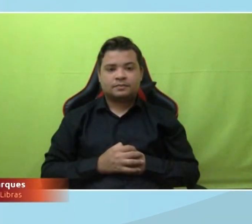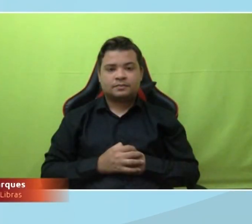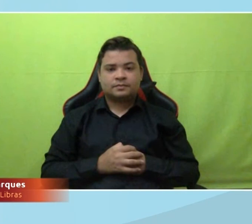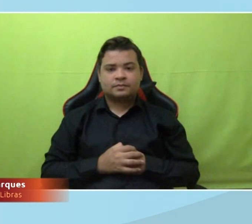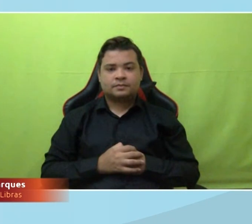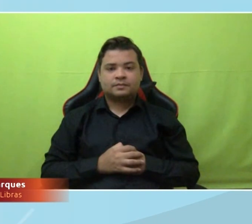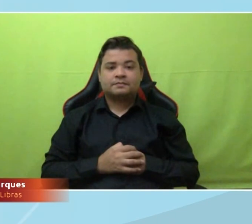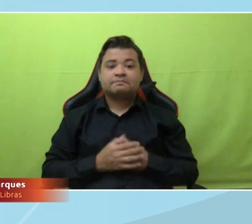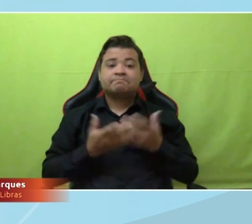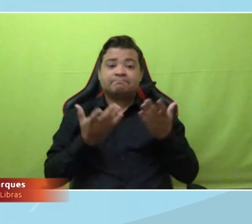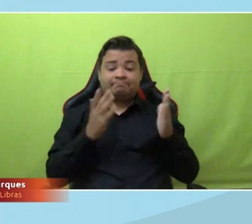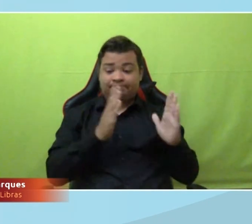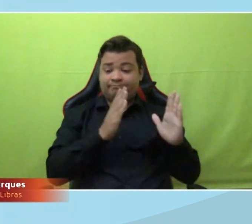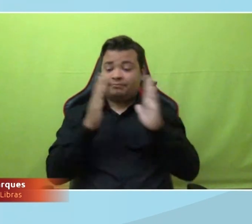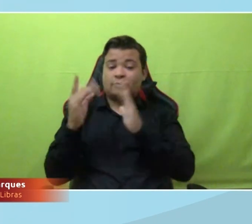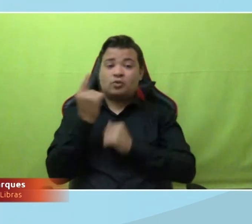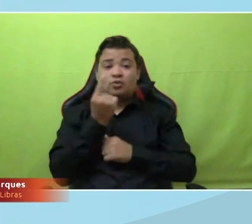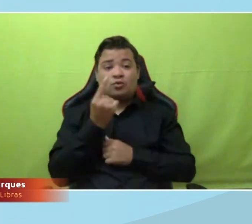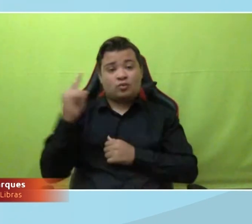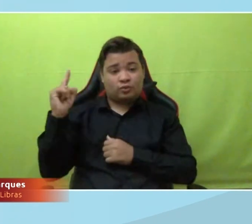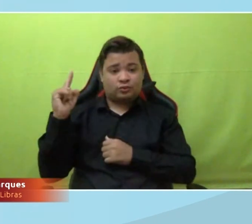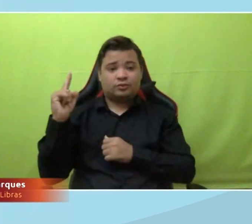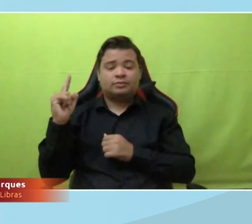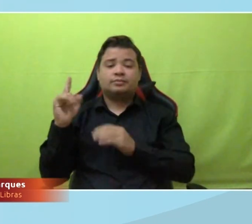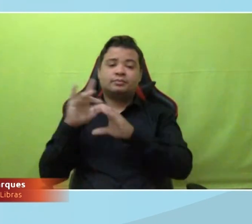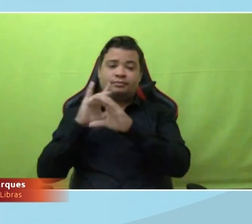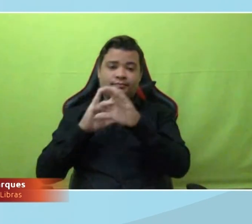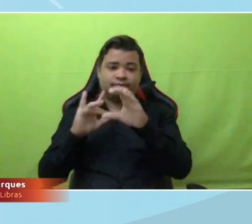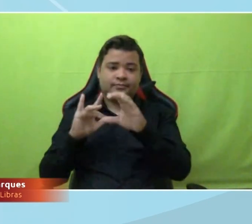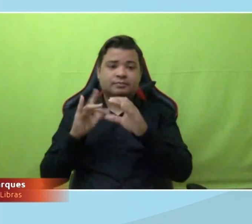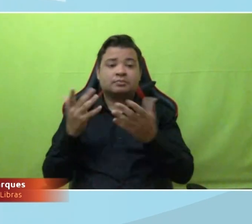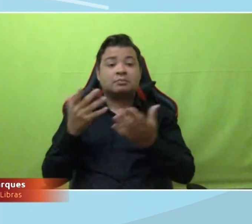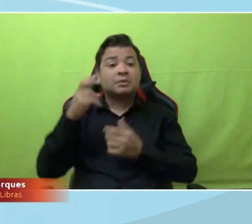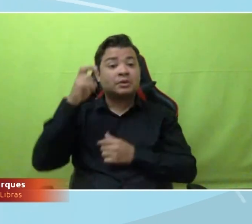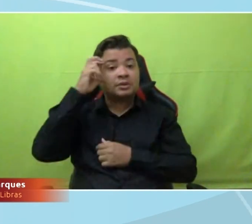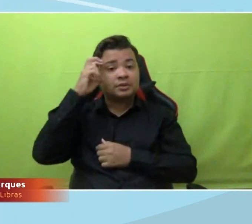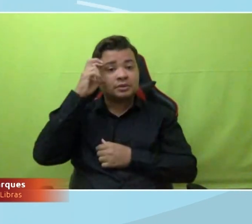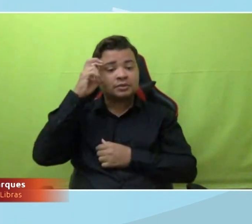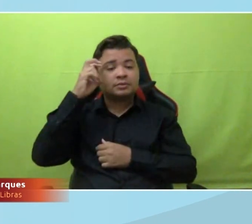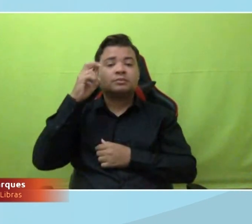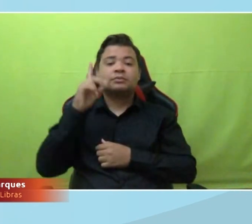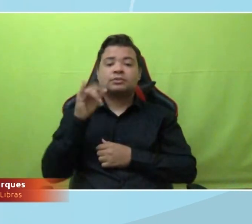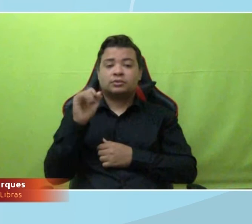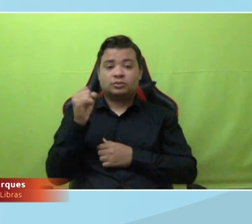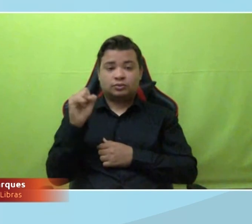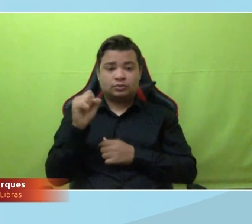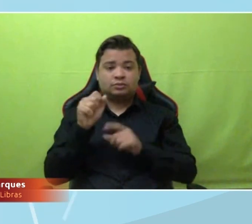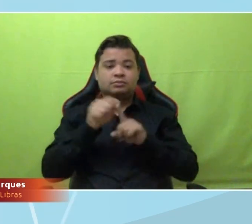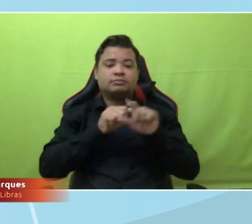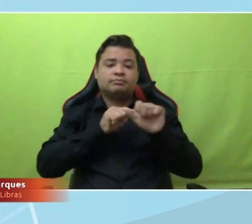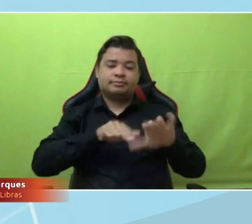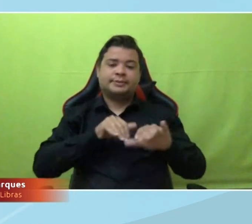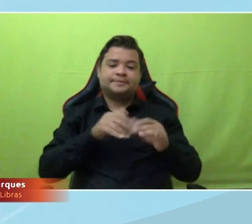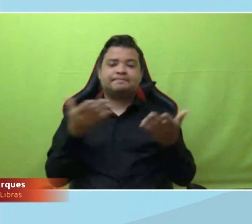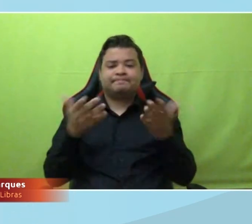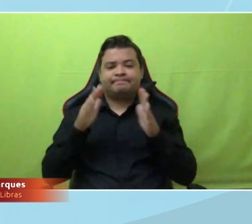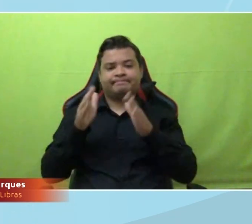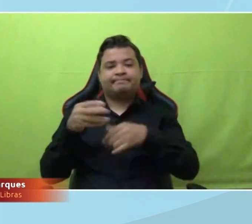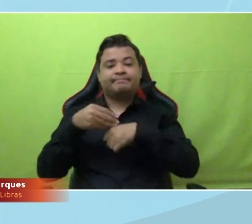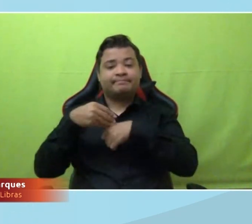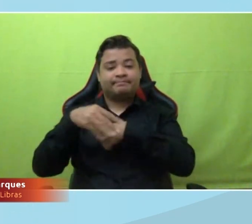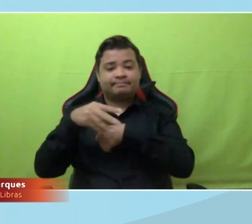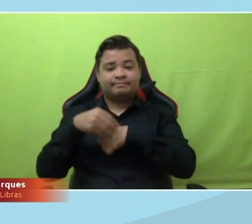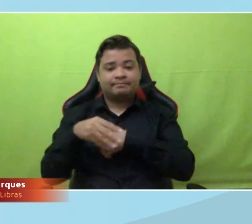Esse é o último bloco do Conexões, dessa quinta-feira, dia 8 de setembro. E esse bloco é todo dedicado a dicas. Primeiro, uma dica de